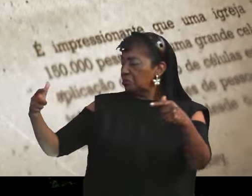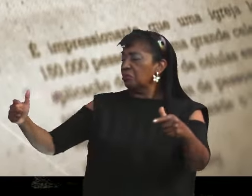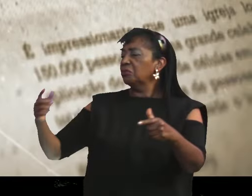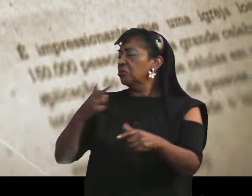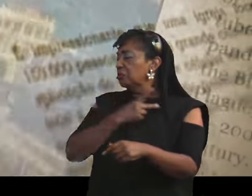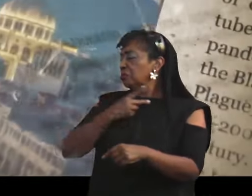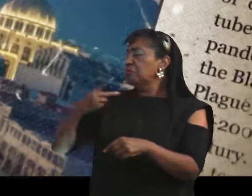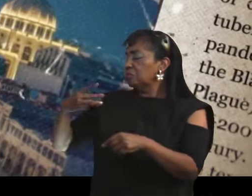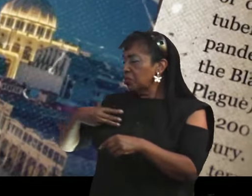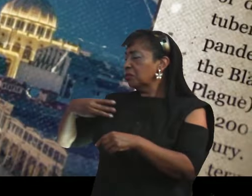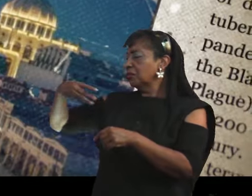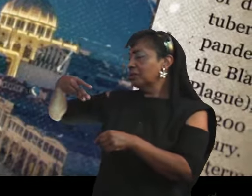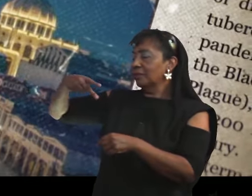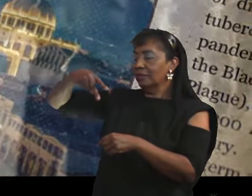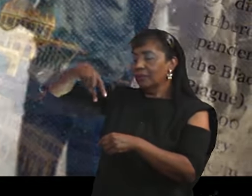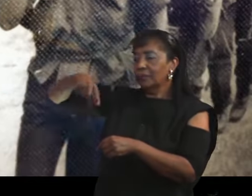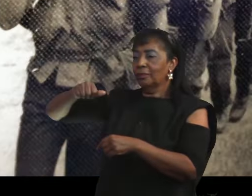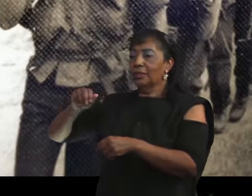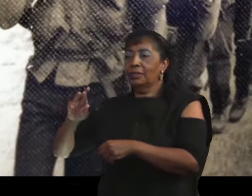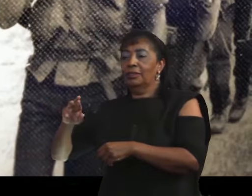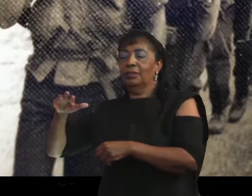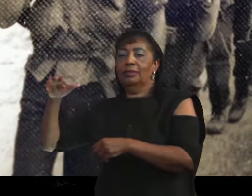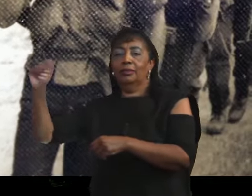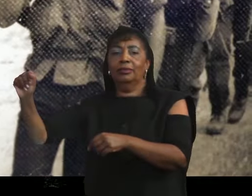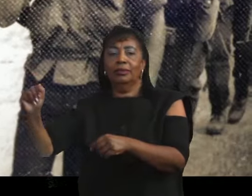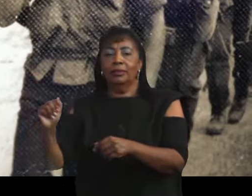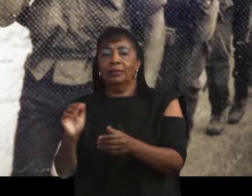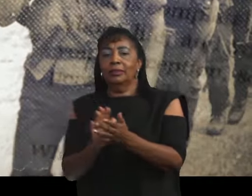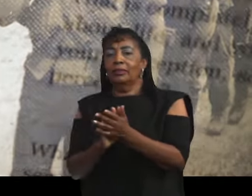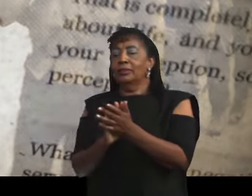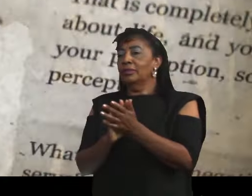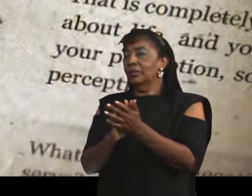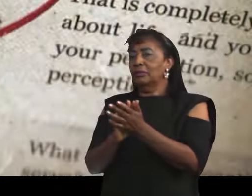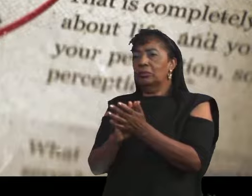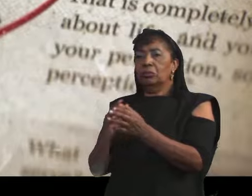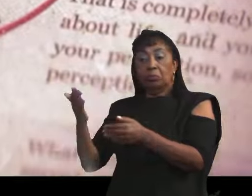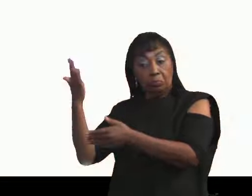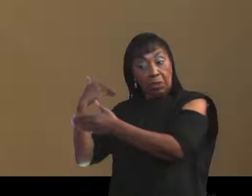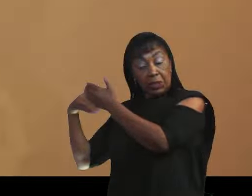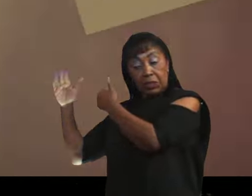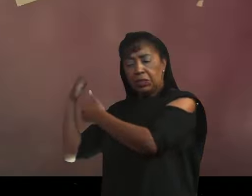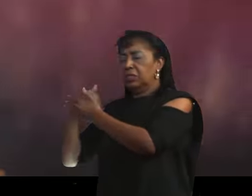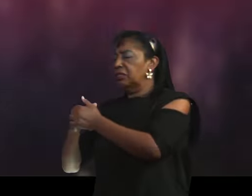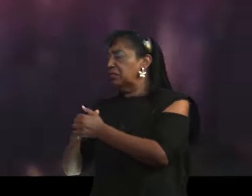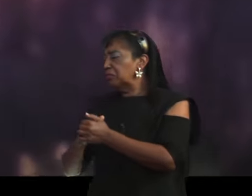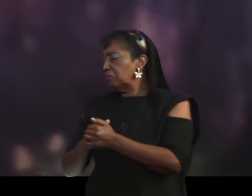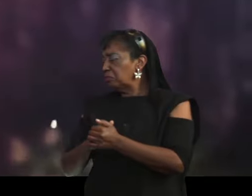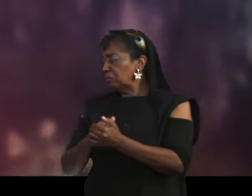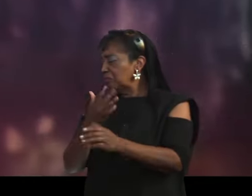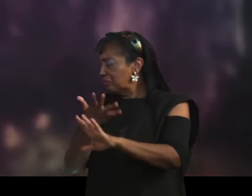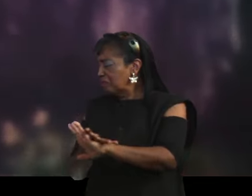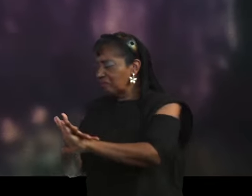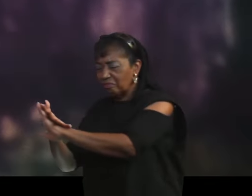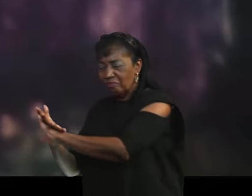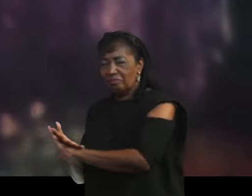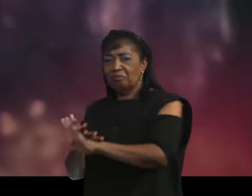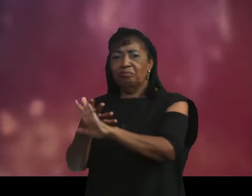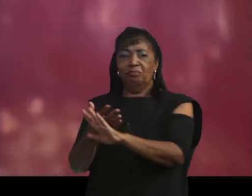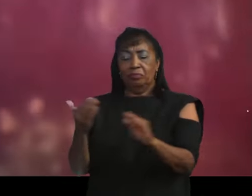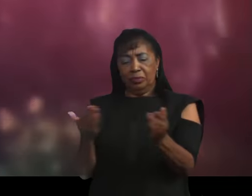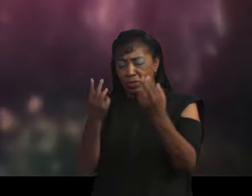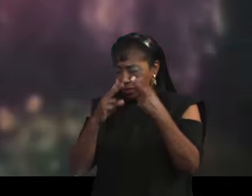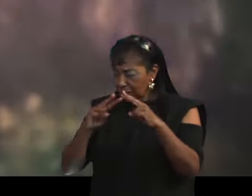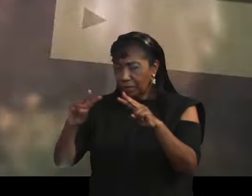transformado a sociedade de San Salvador outrora grandemente assolada pelas guerrilhas que a experiência o testemunho e as